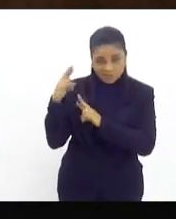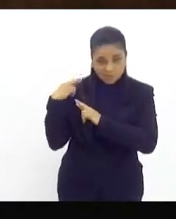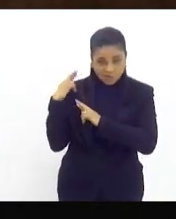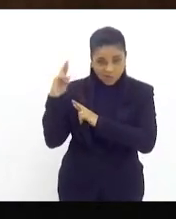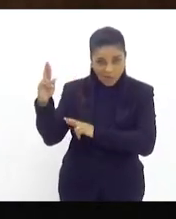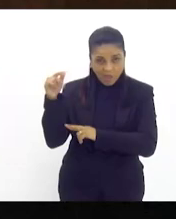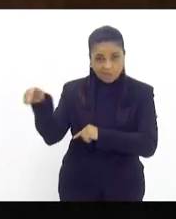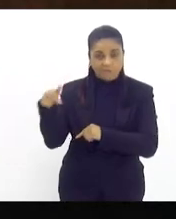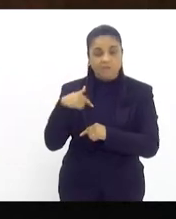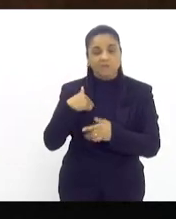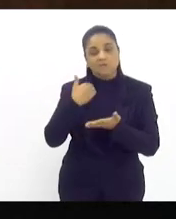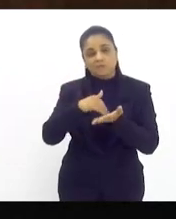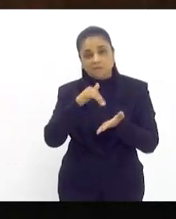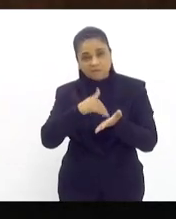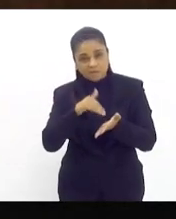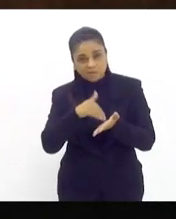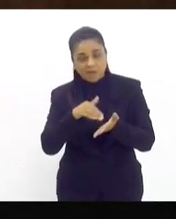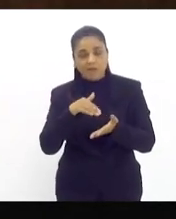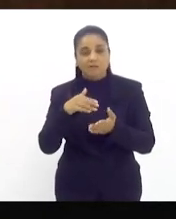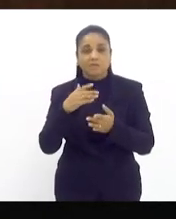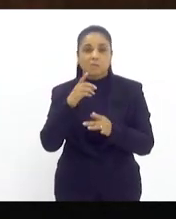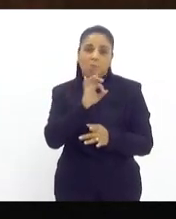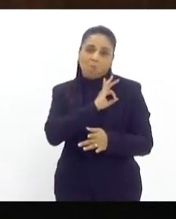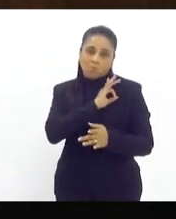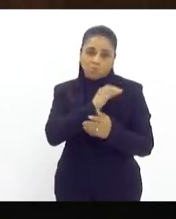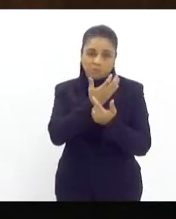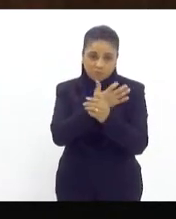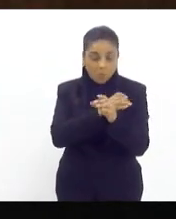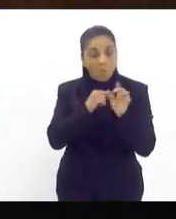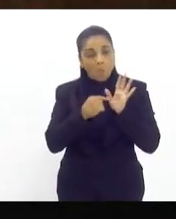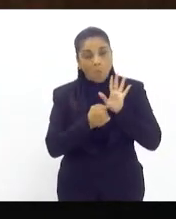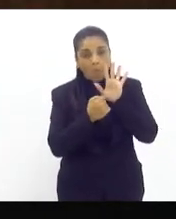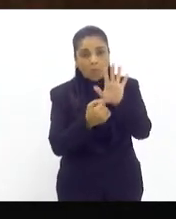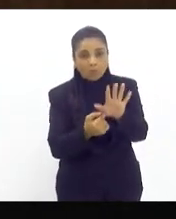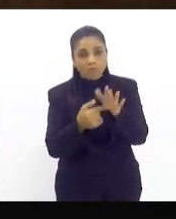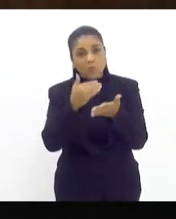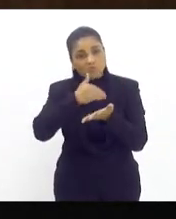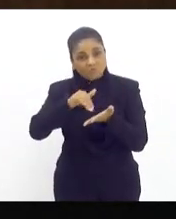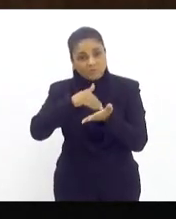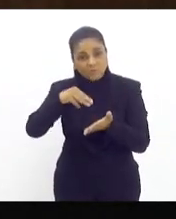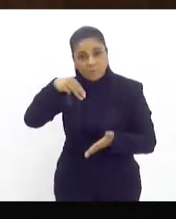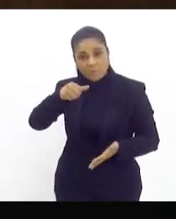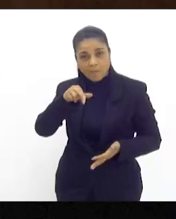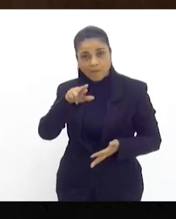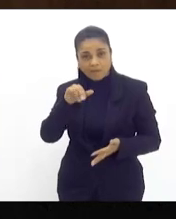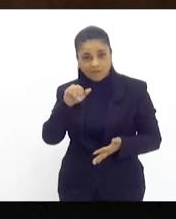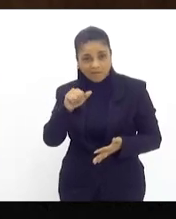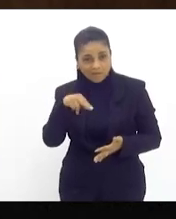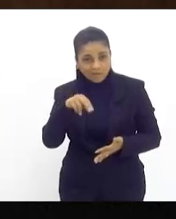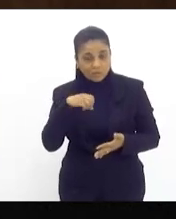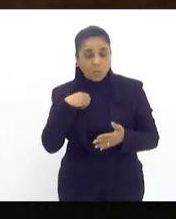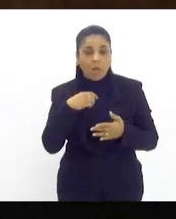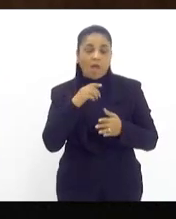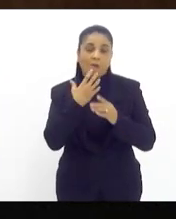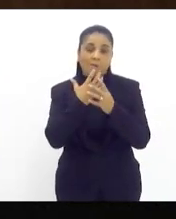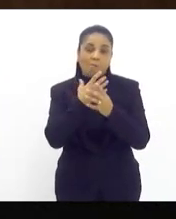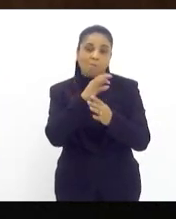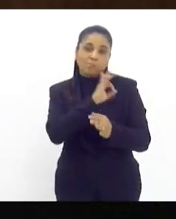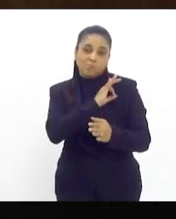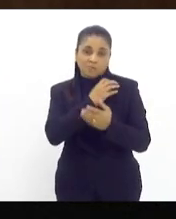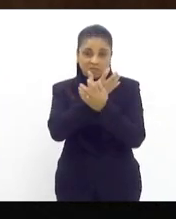da Polícia Civil e que eu mostrei naquele momento ao secretário Mariano que a polícia civil gastava mais